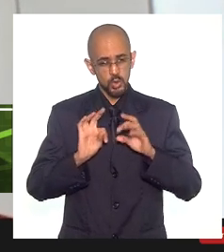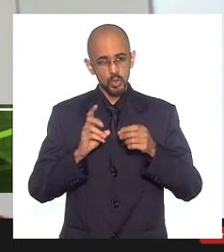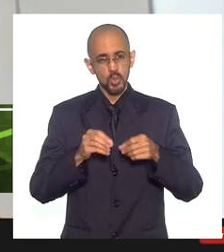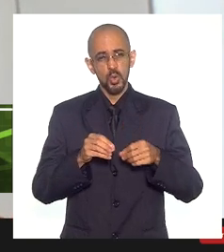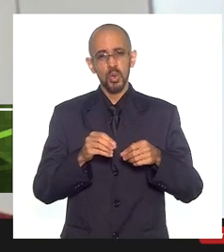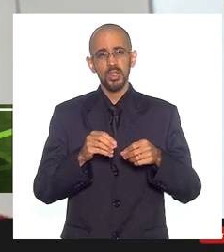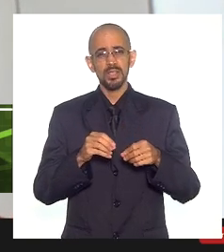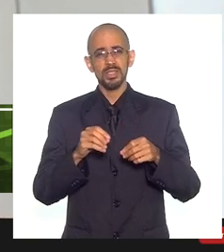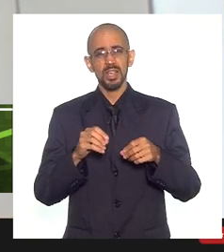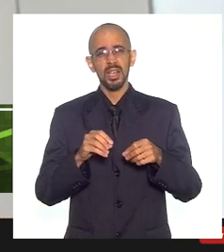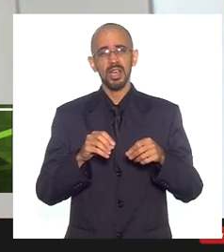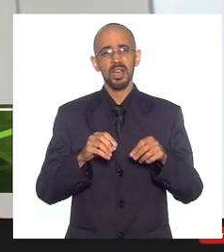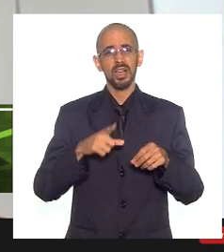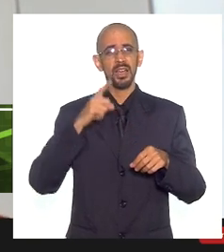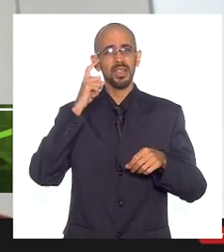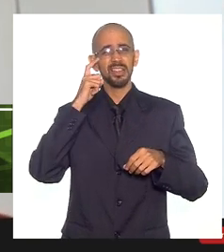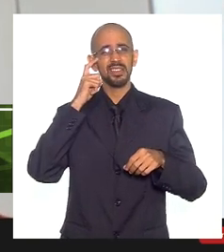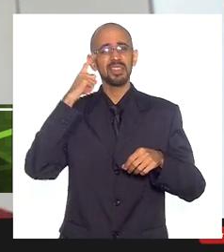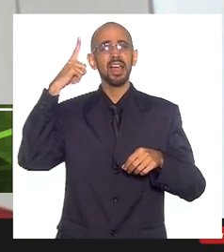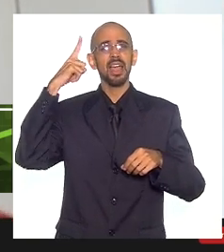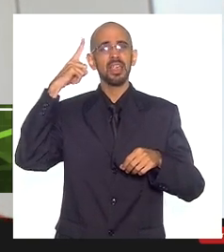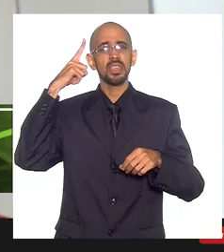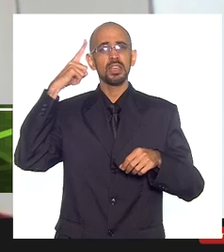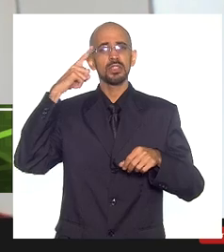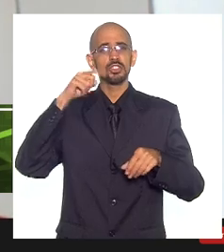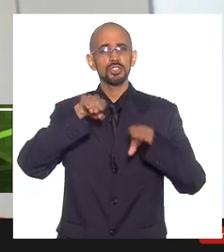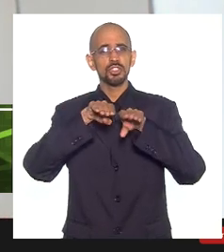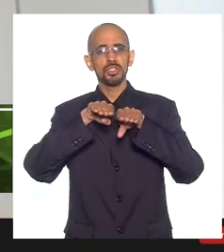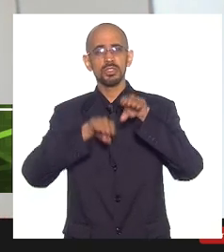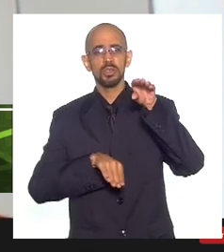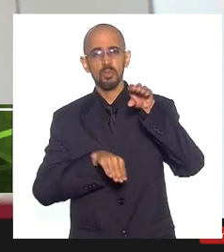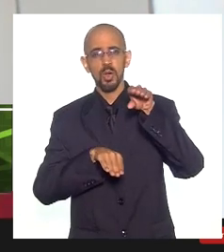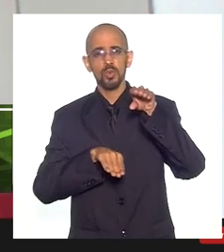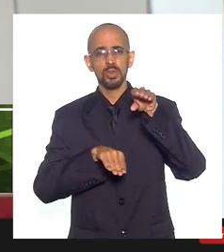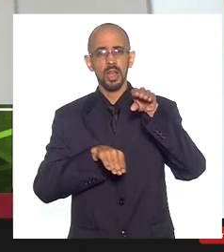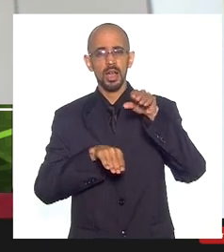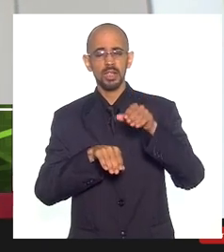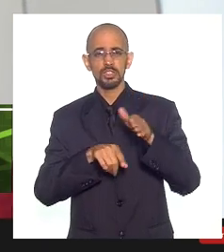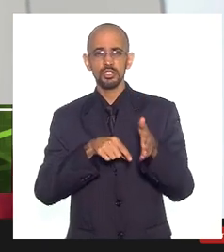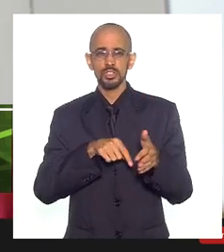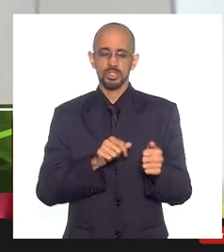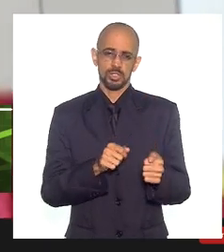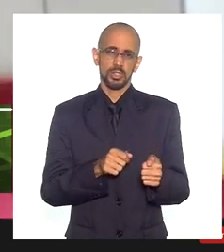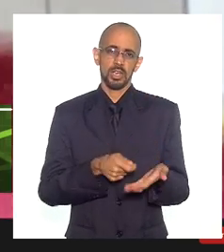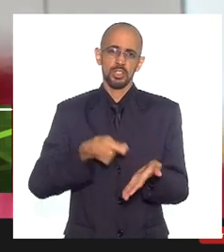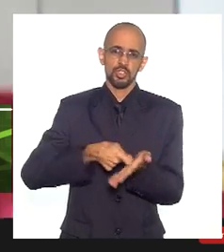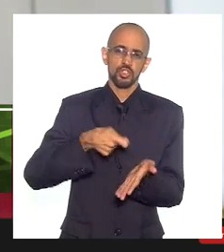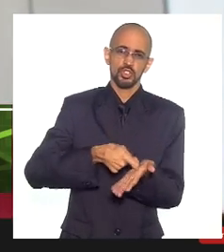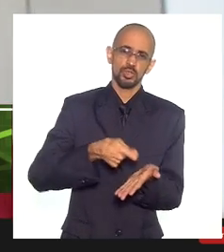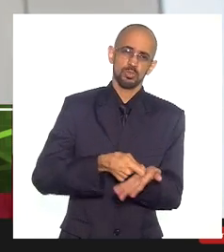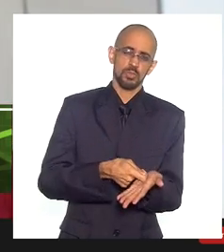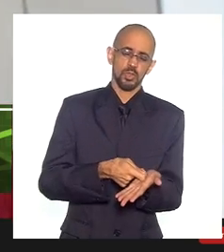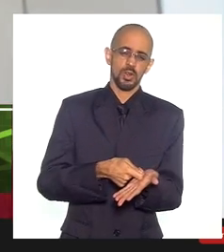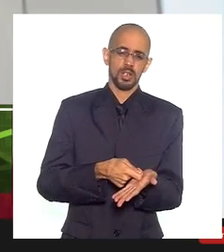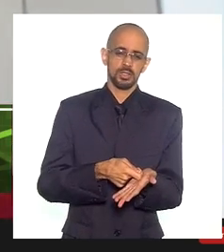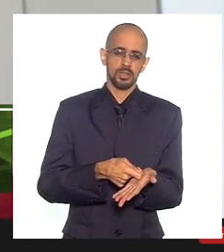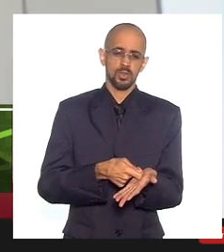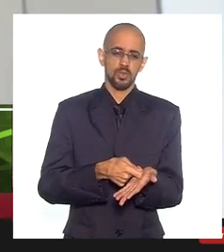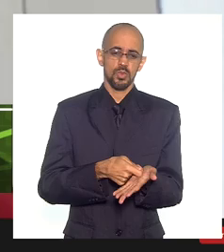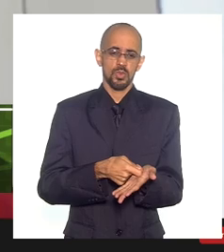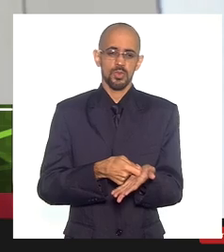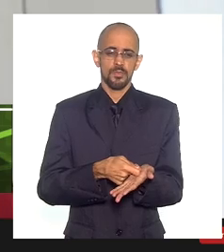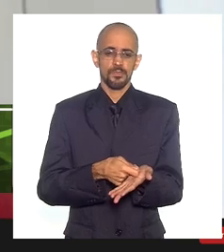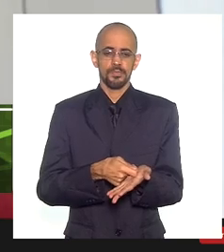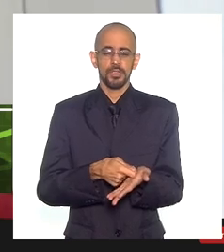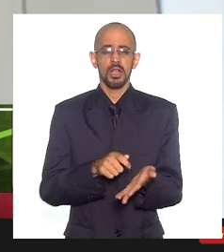desigualdade, essa lógica da superexploração, que continua fazendo com que o ensino superior no nosso país ainda seja privilégio de povo, que a crise da educação,